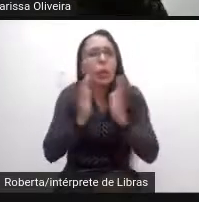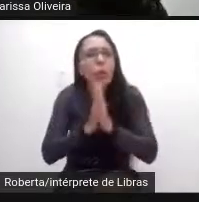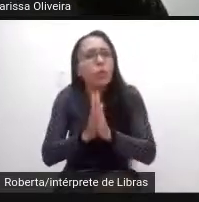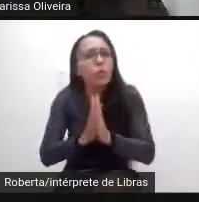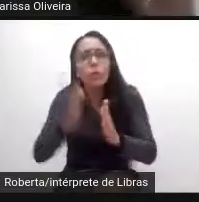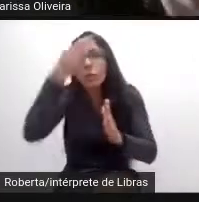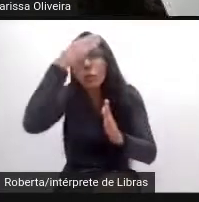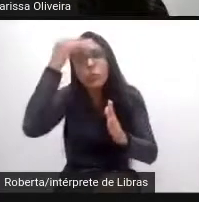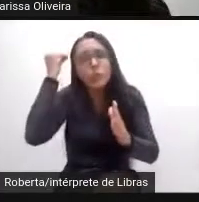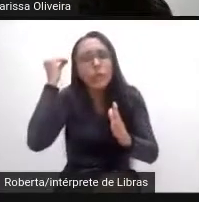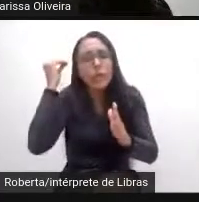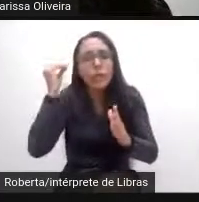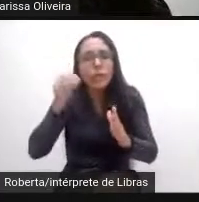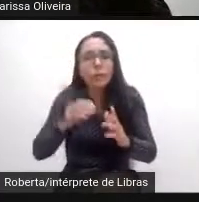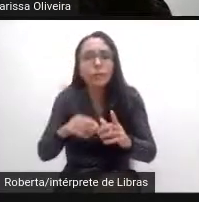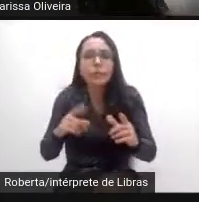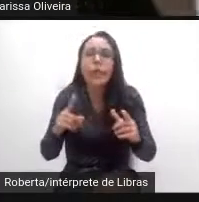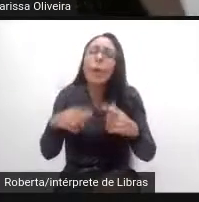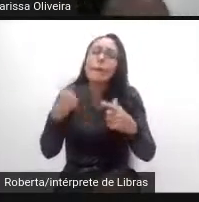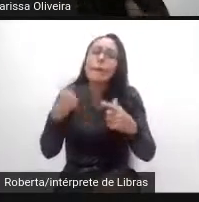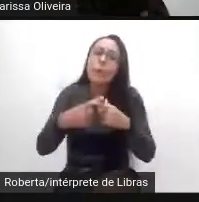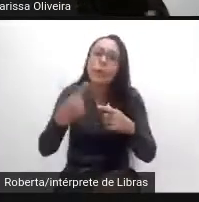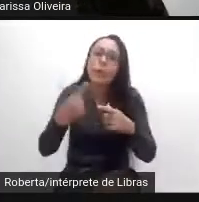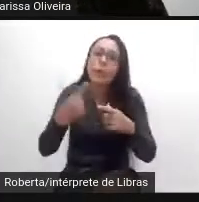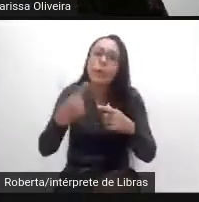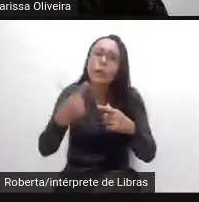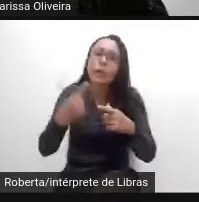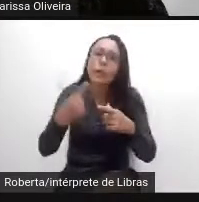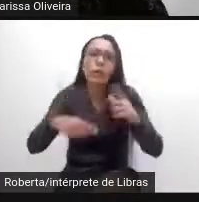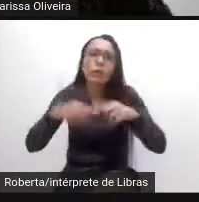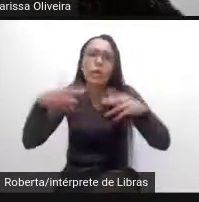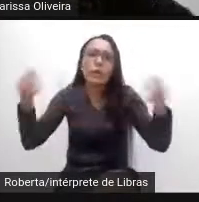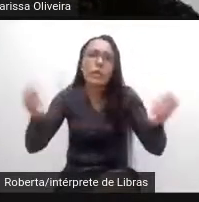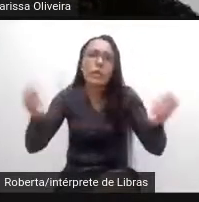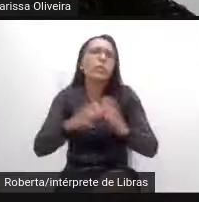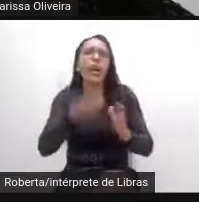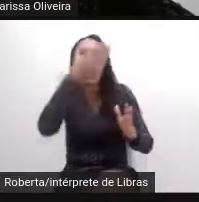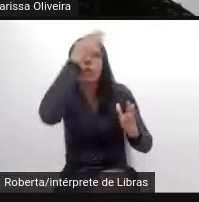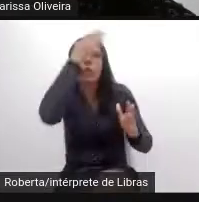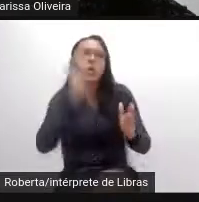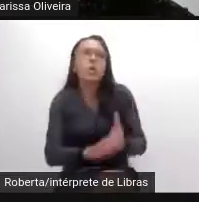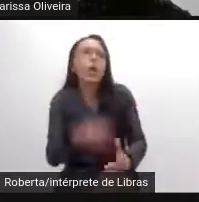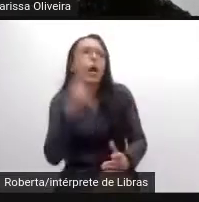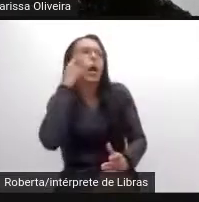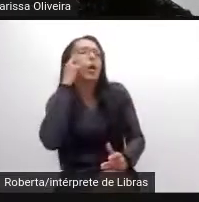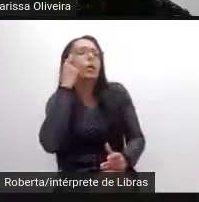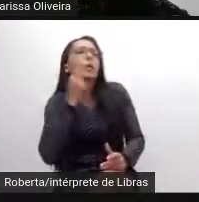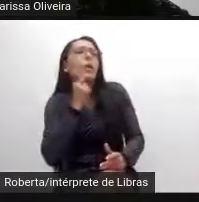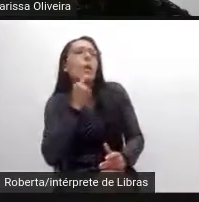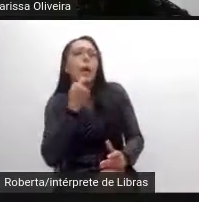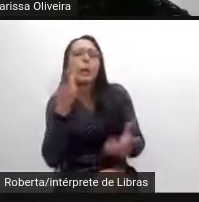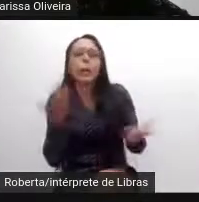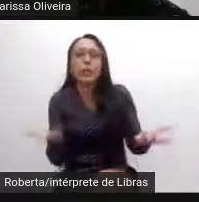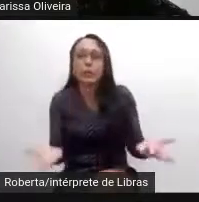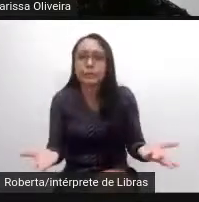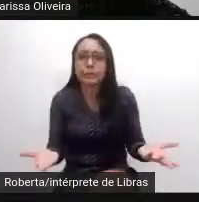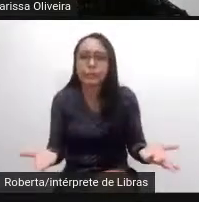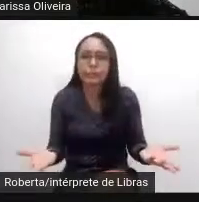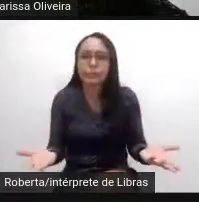se você pegou num objeto, esqueceu, levou a mão aos olhos, nariz e boca, a chance de você se contaminar é grande.